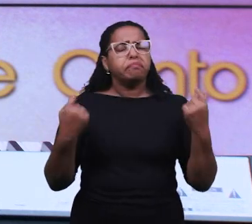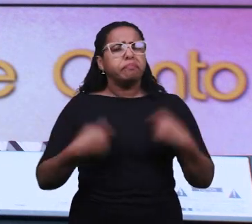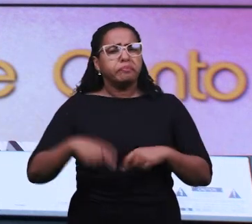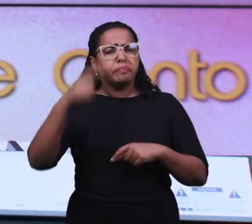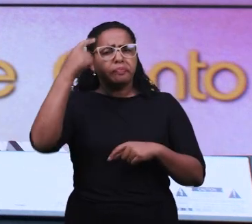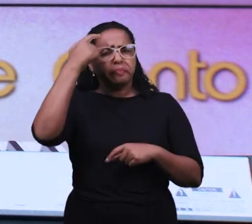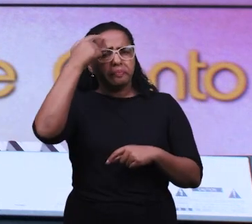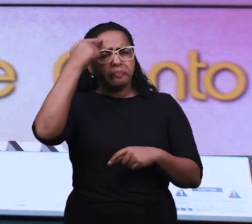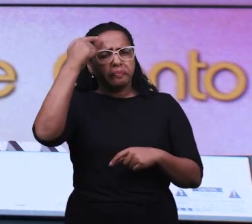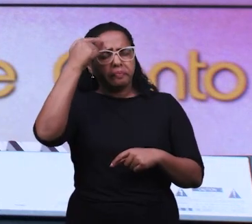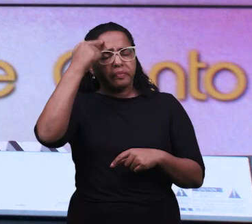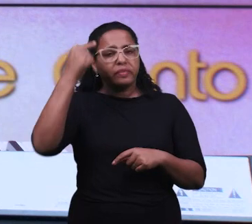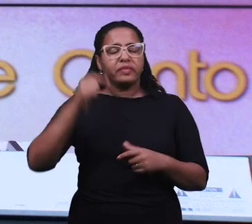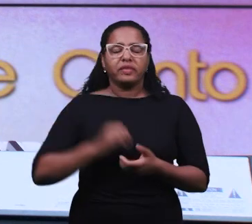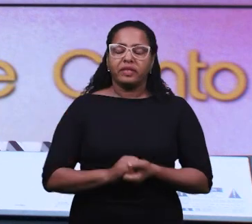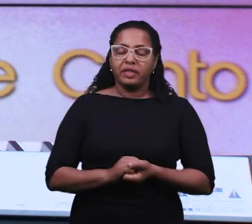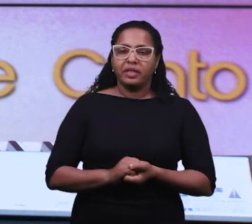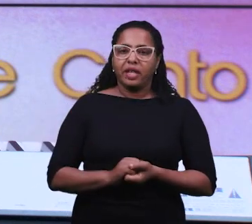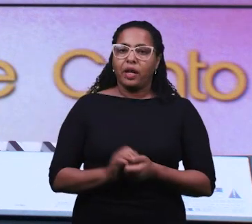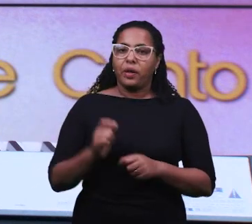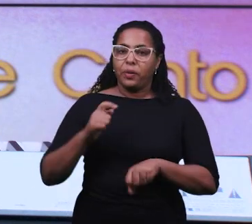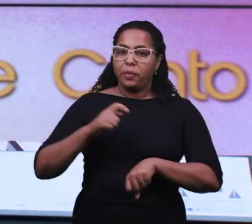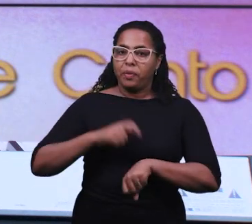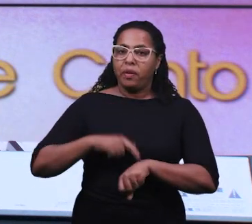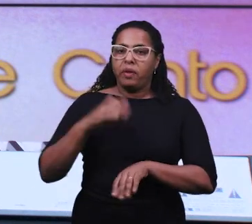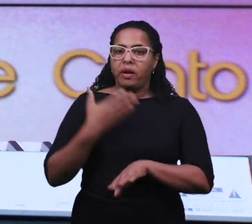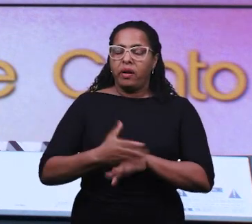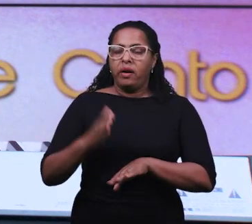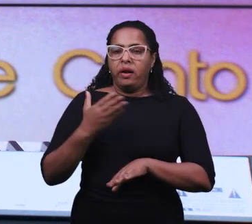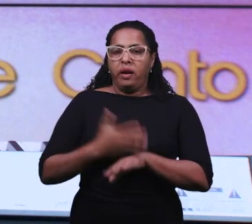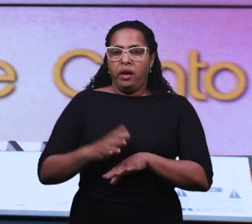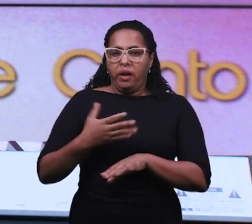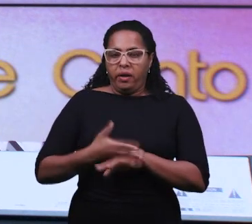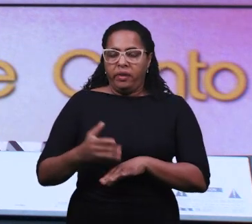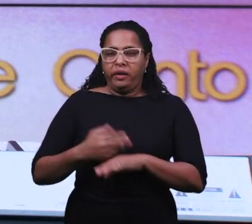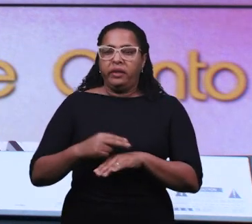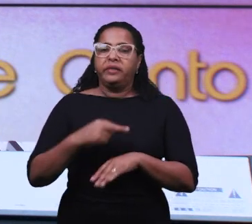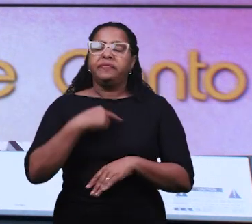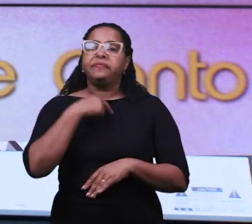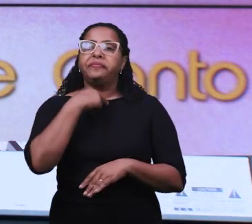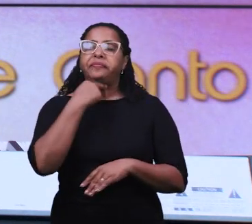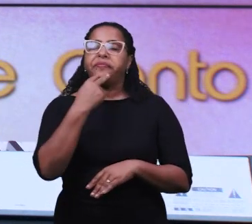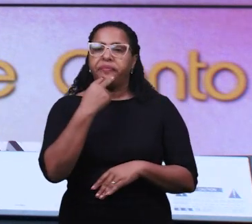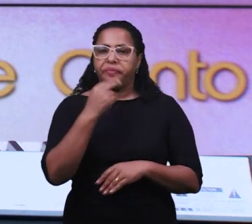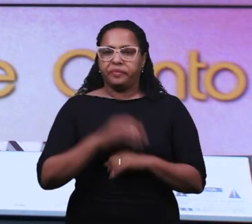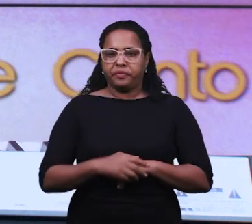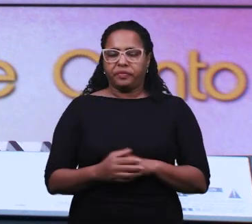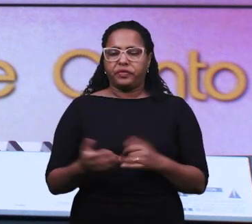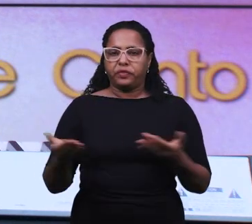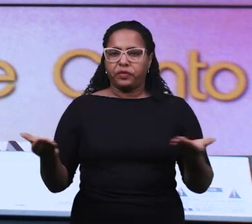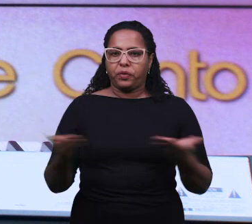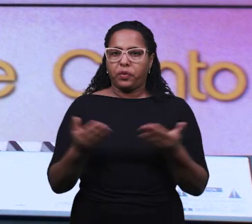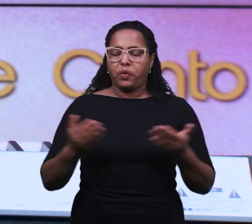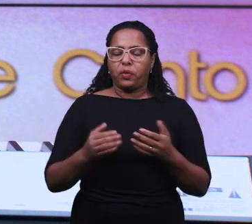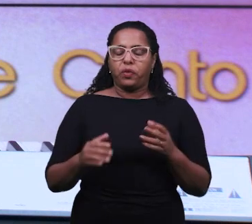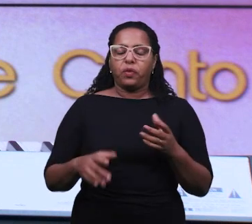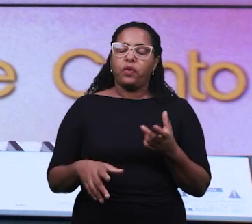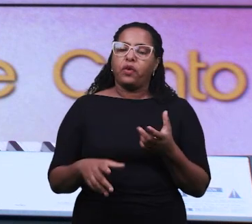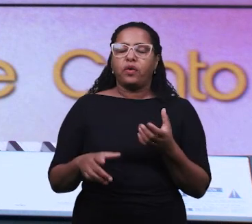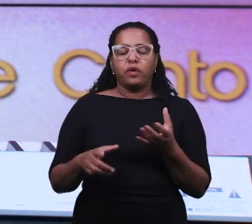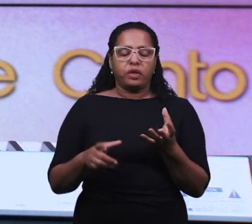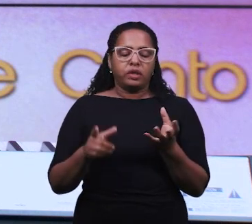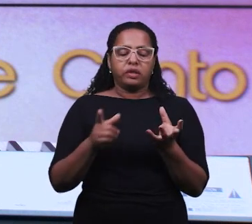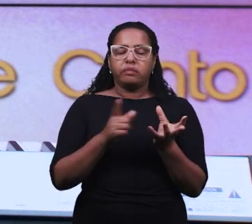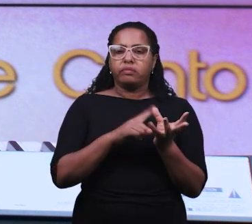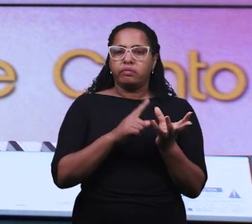precisamos pensar nisso enquanto treinamos o nosso instrumento voz. Hoje vamos falar sobre